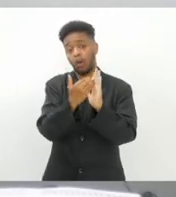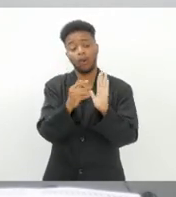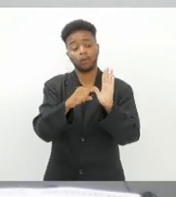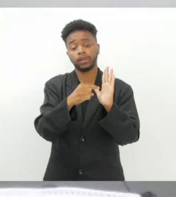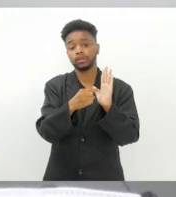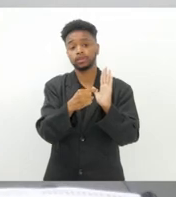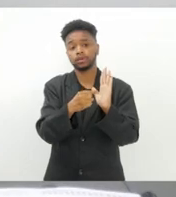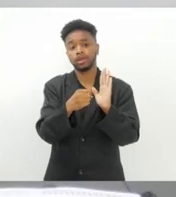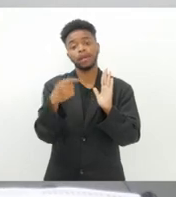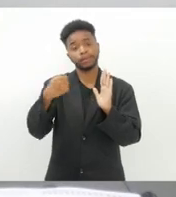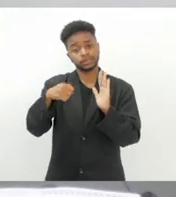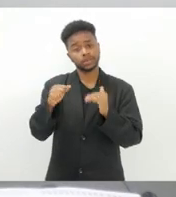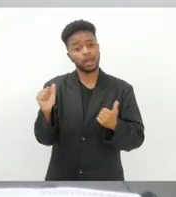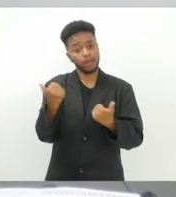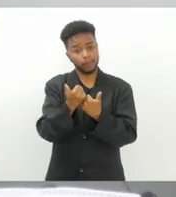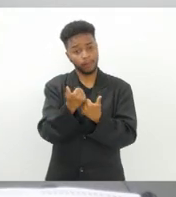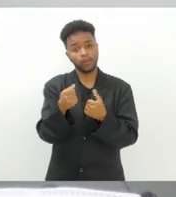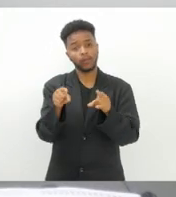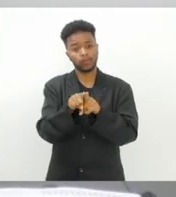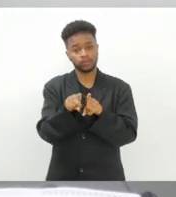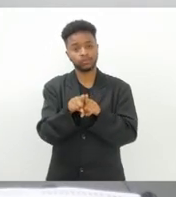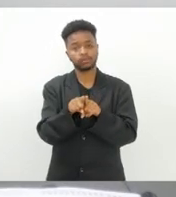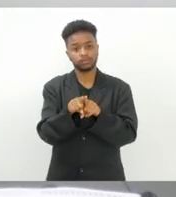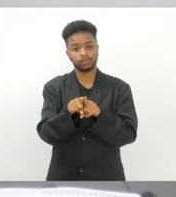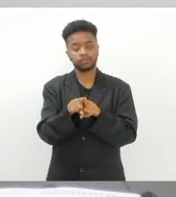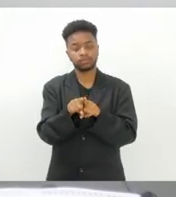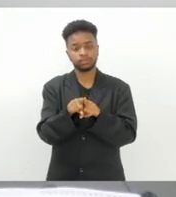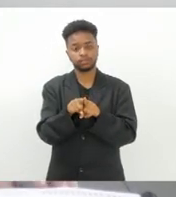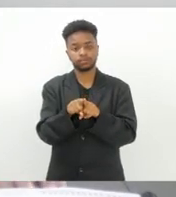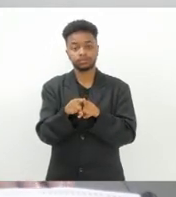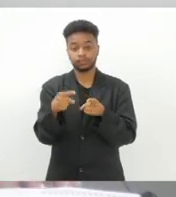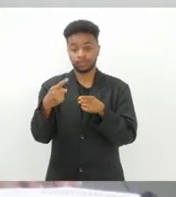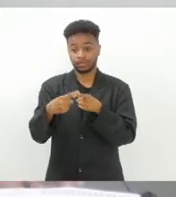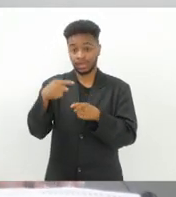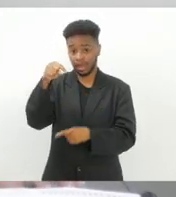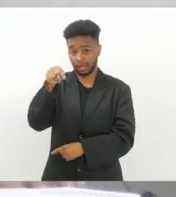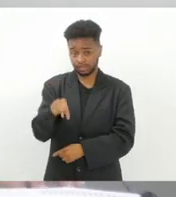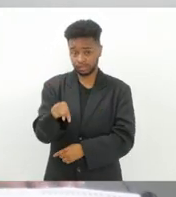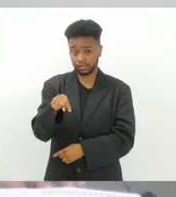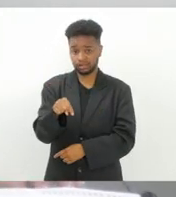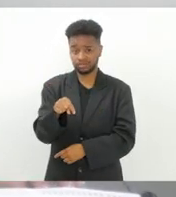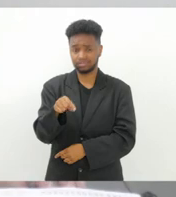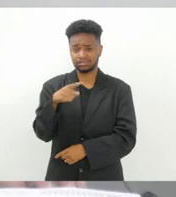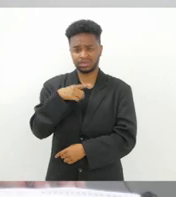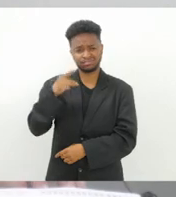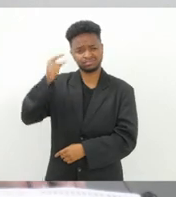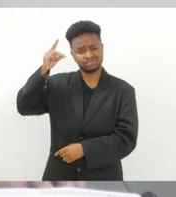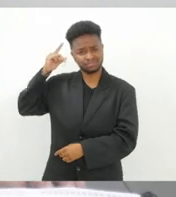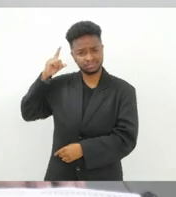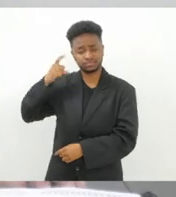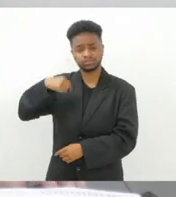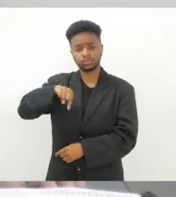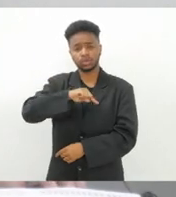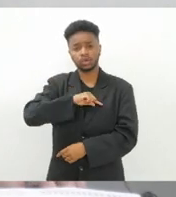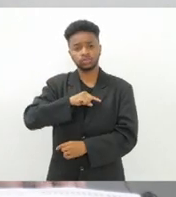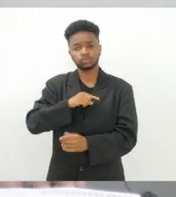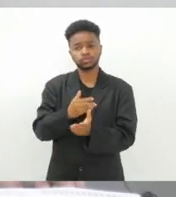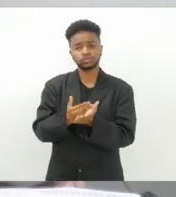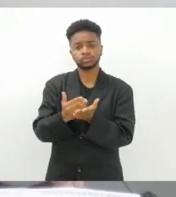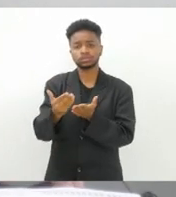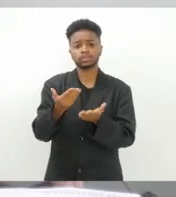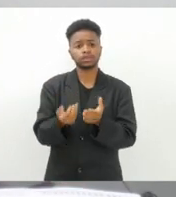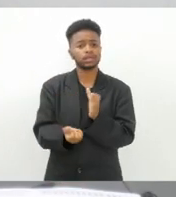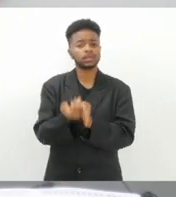ter apoio. Aqui, onde se lembrar, muitos e muitos anos atrás, nós ajudamos a criar